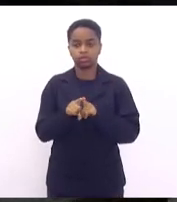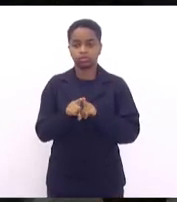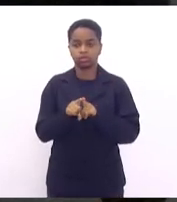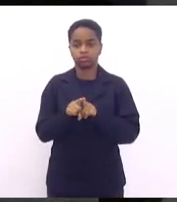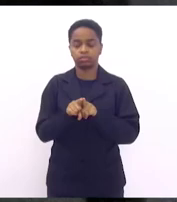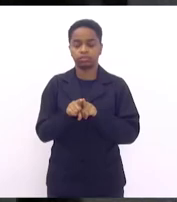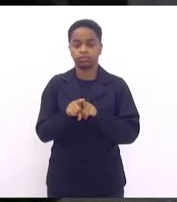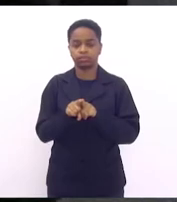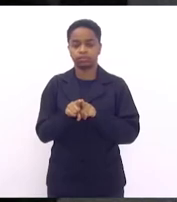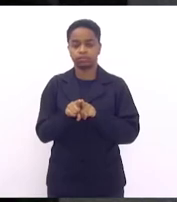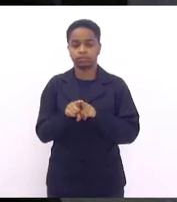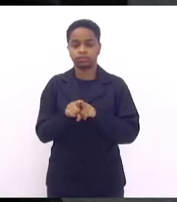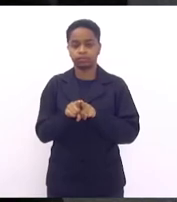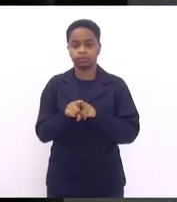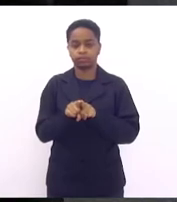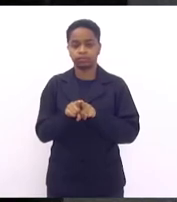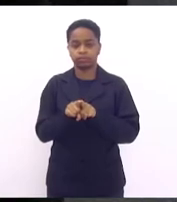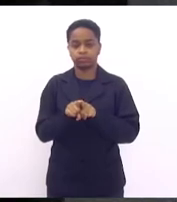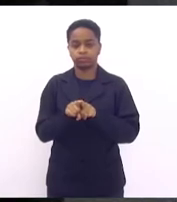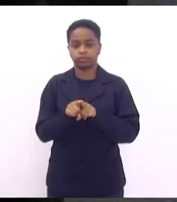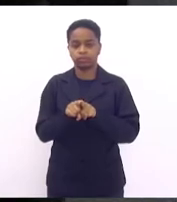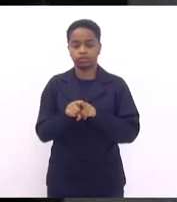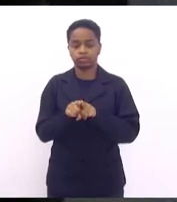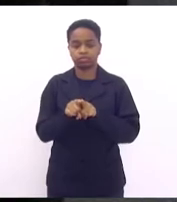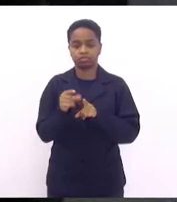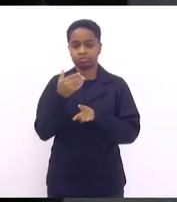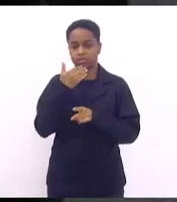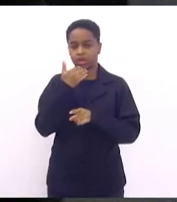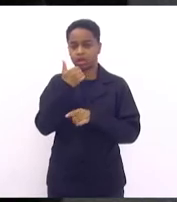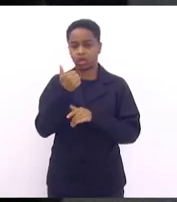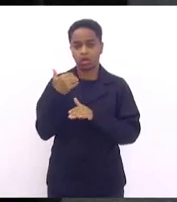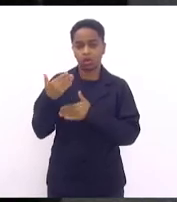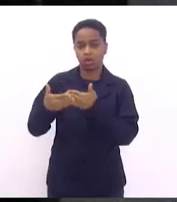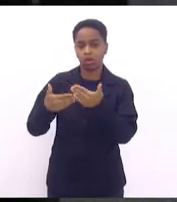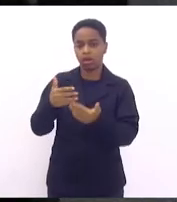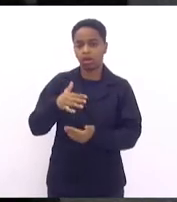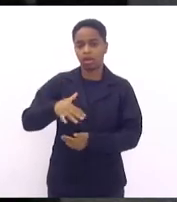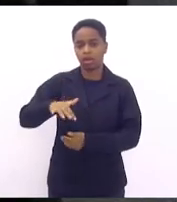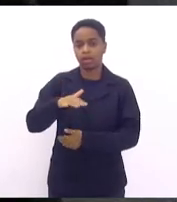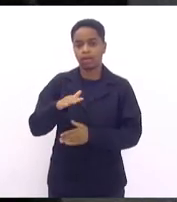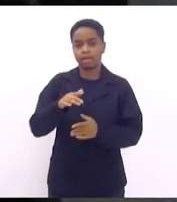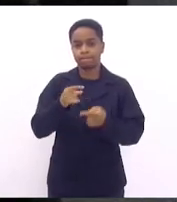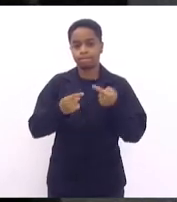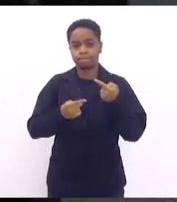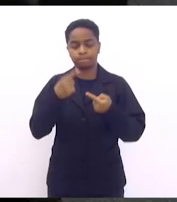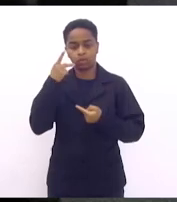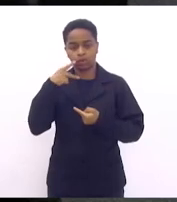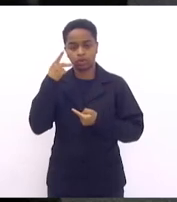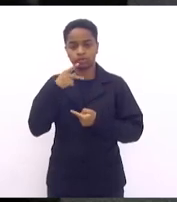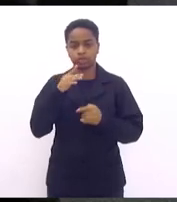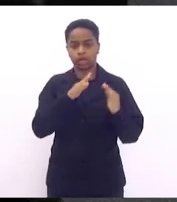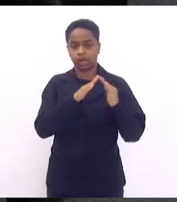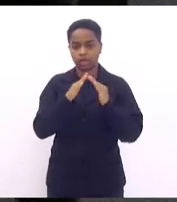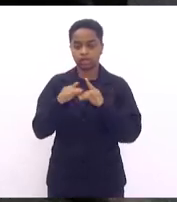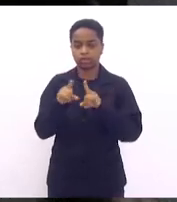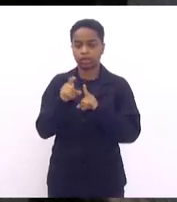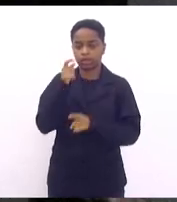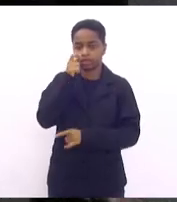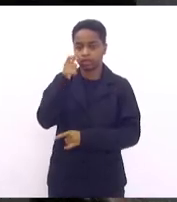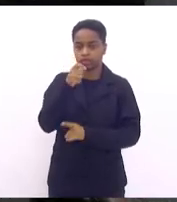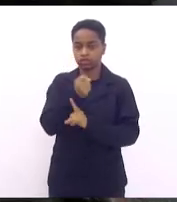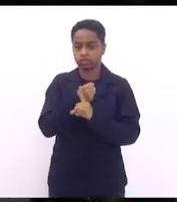isso dá mais eficácia à política de habitação de interesse social. E, além